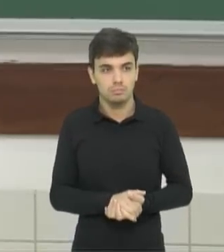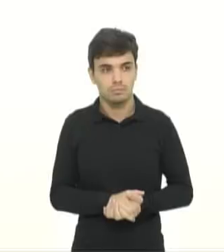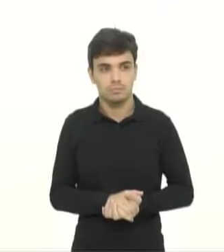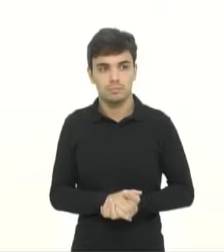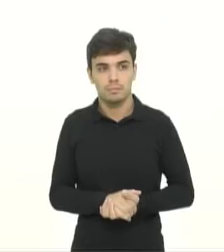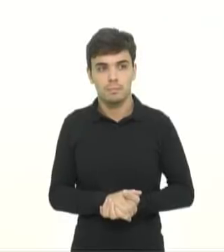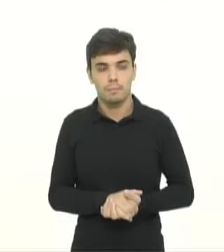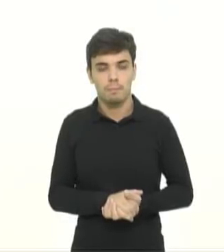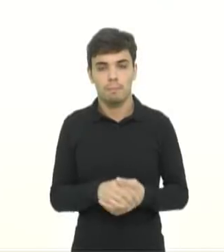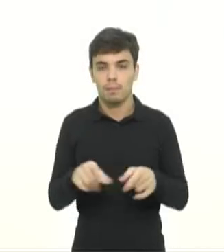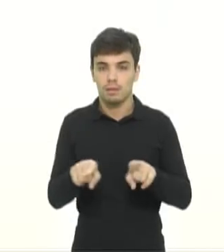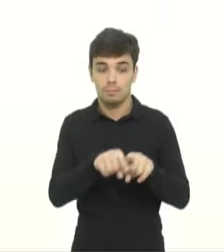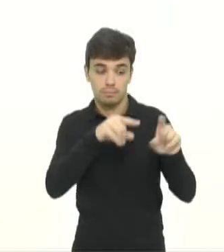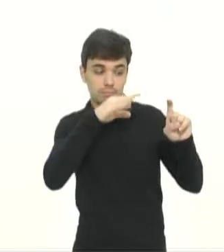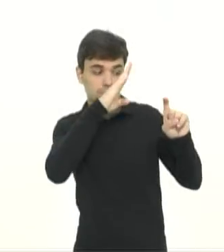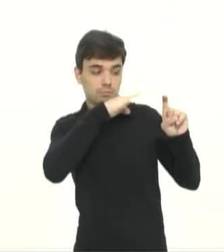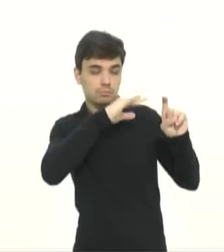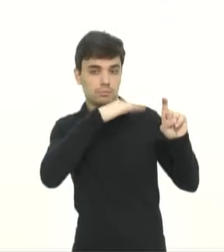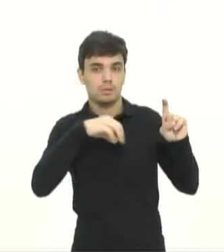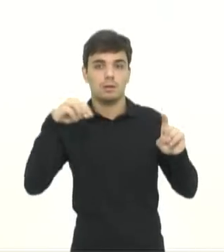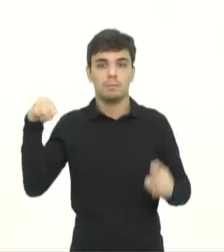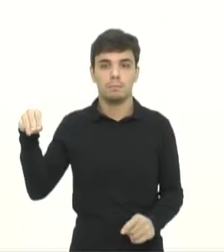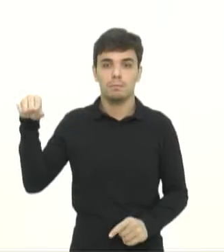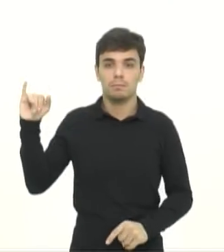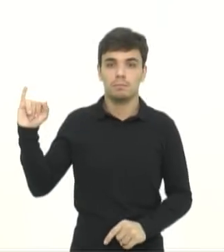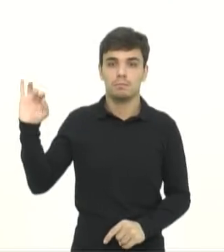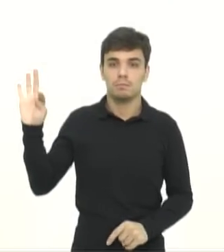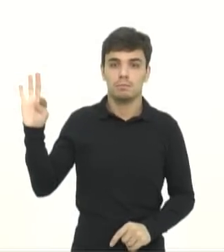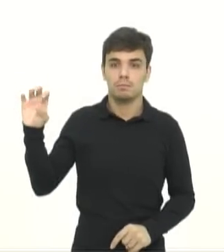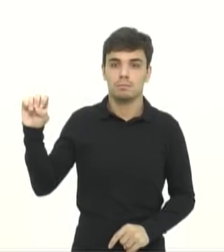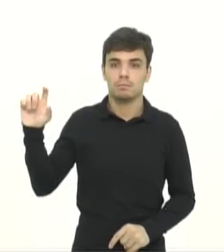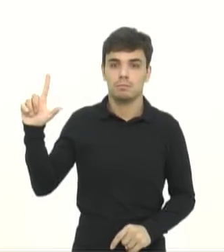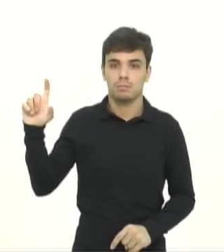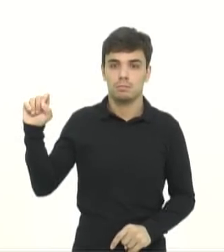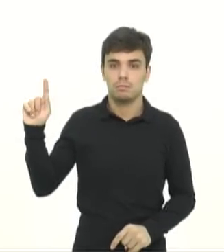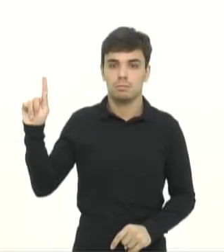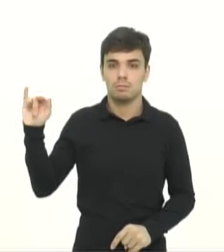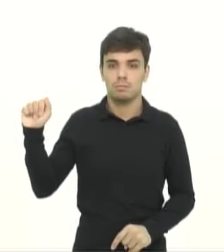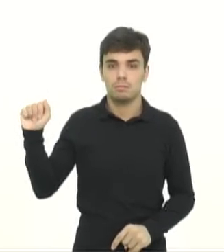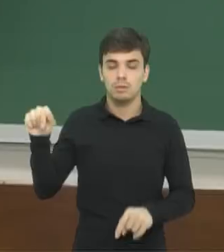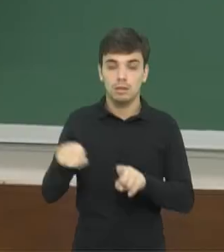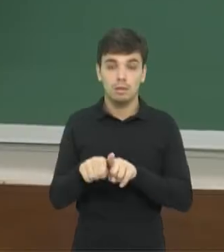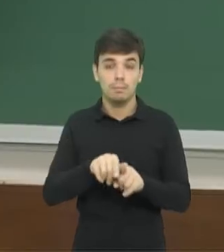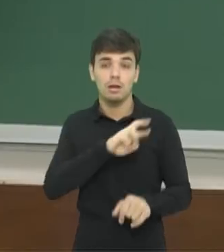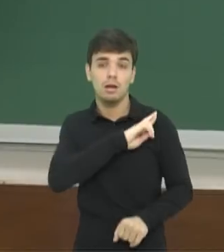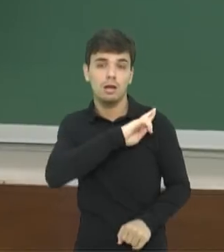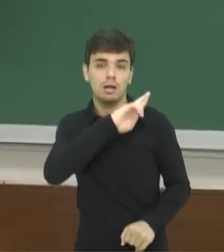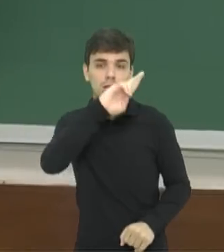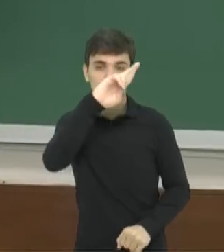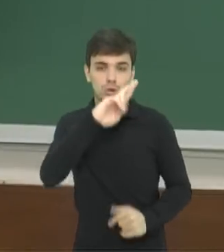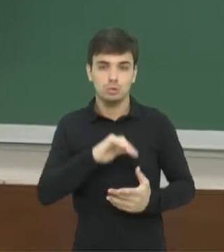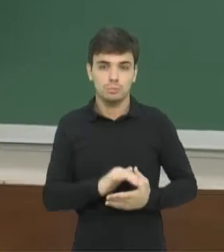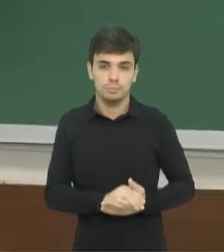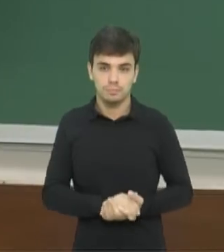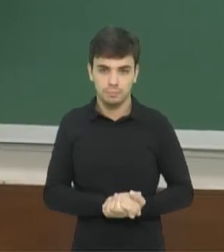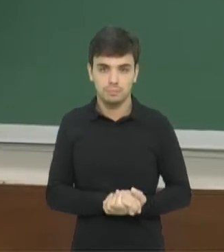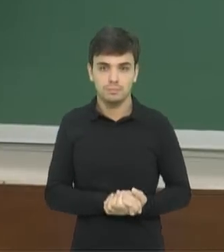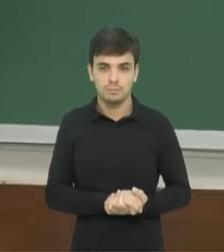Como a mitologia e a religiosidade. Olha que importante. que ele coloca como esses